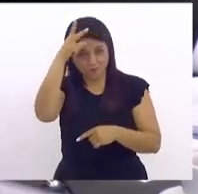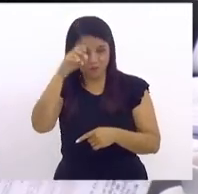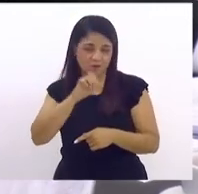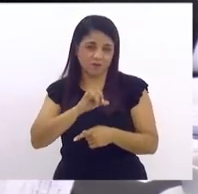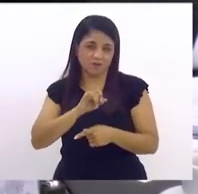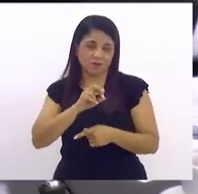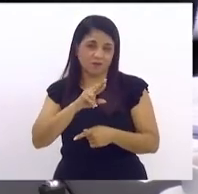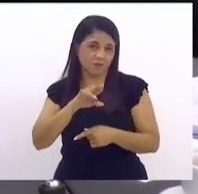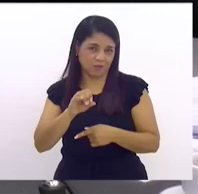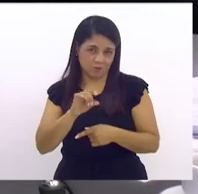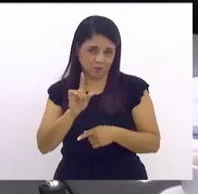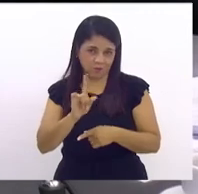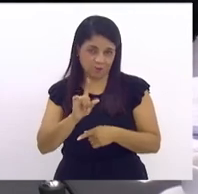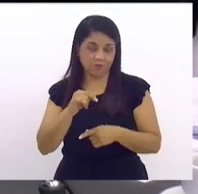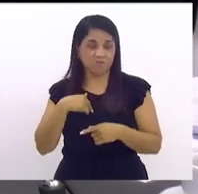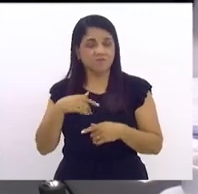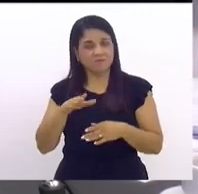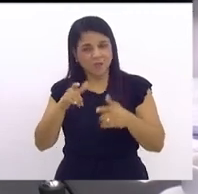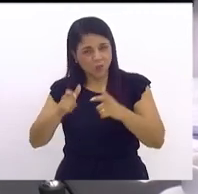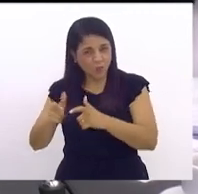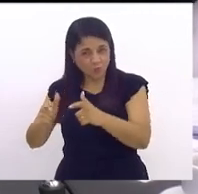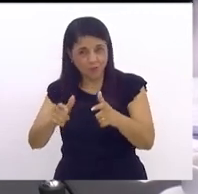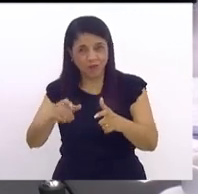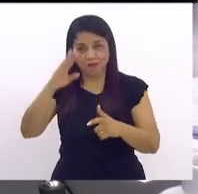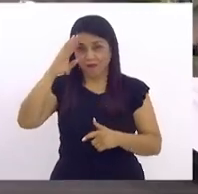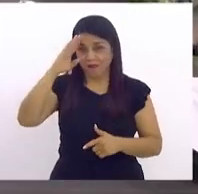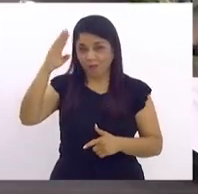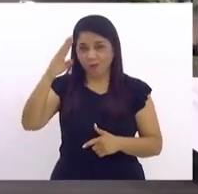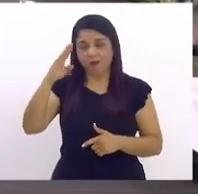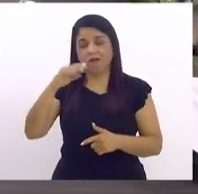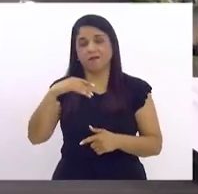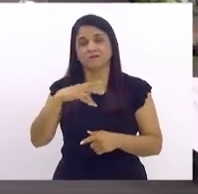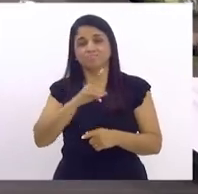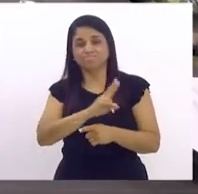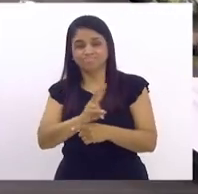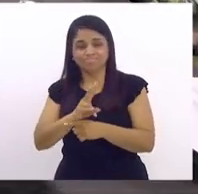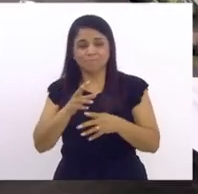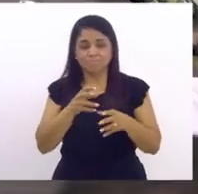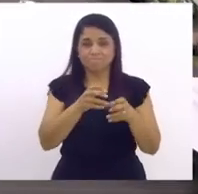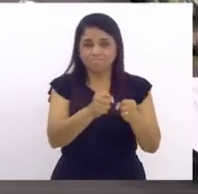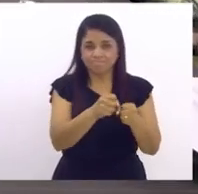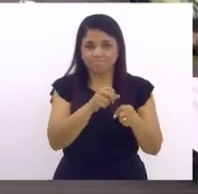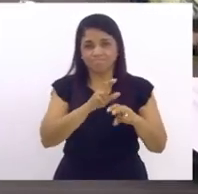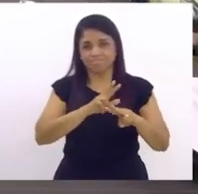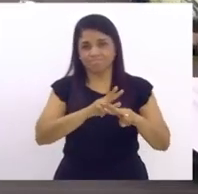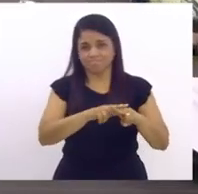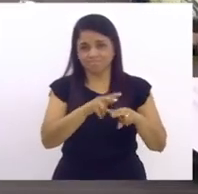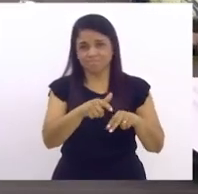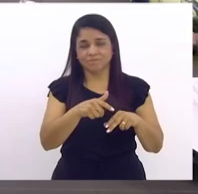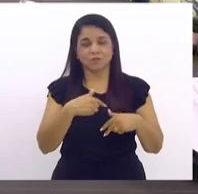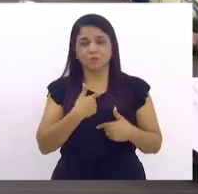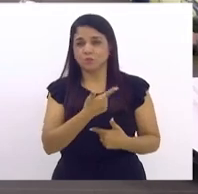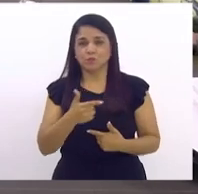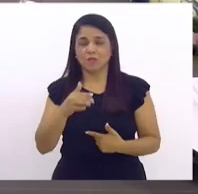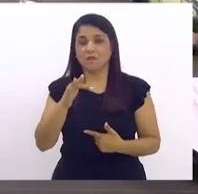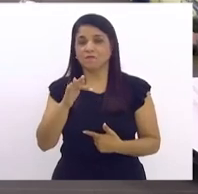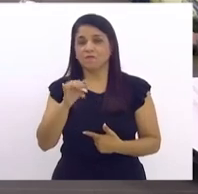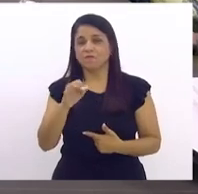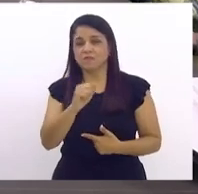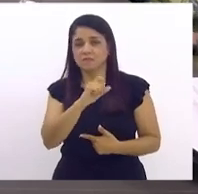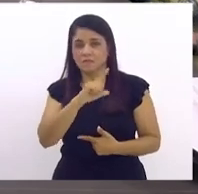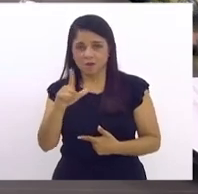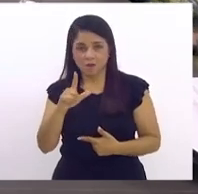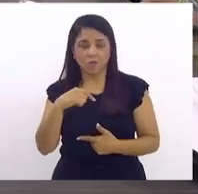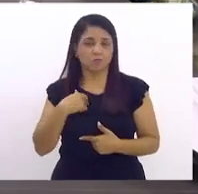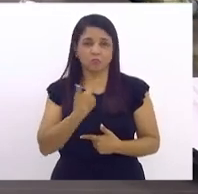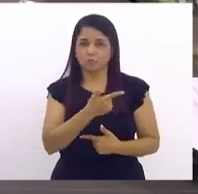que a própria guarda faz o serviço de fazer a apreensão e não tem um fiscal de postura do lado, não tem um